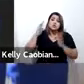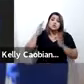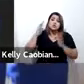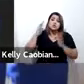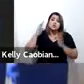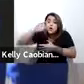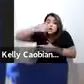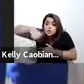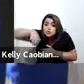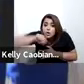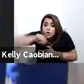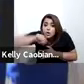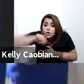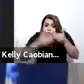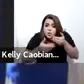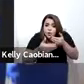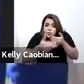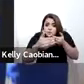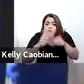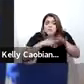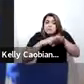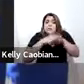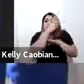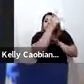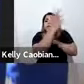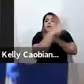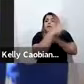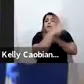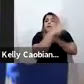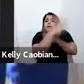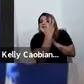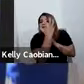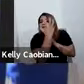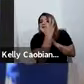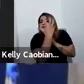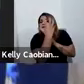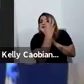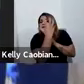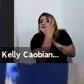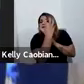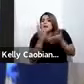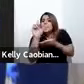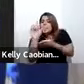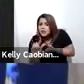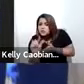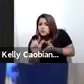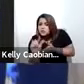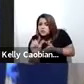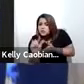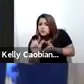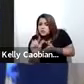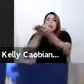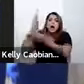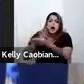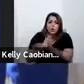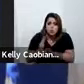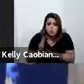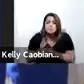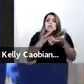o assédio da empresa de que queria fazer algumas reduções, alguma